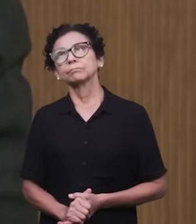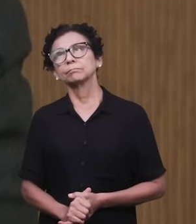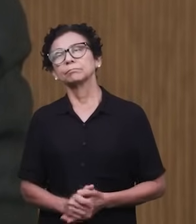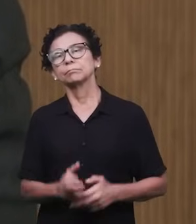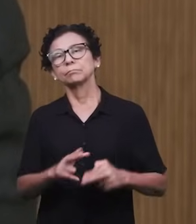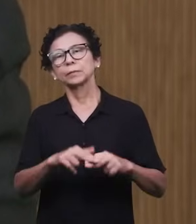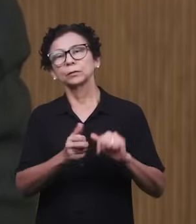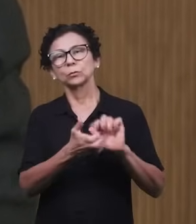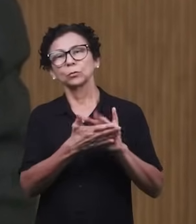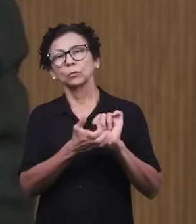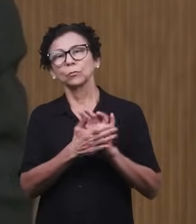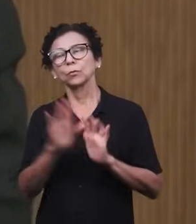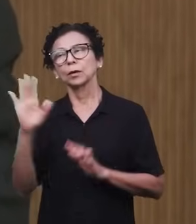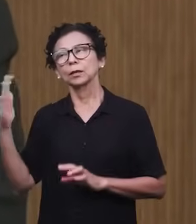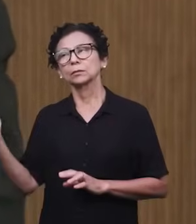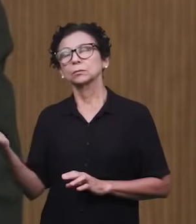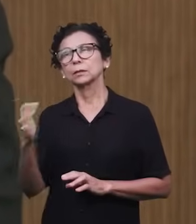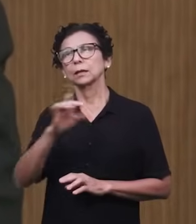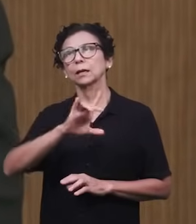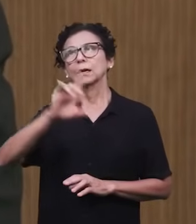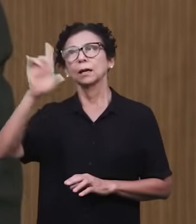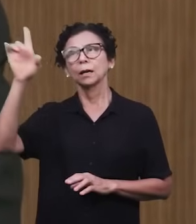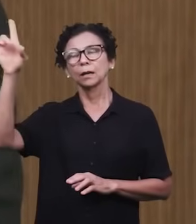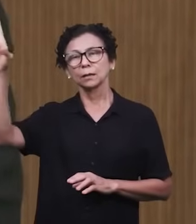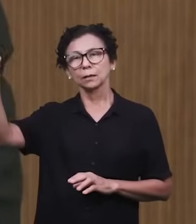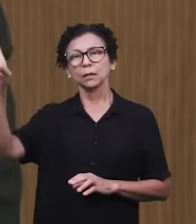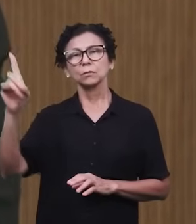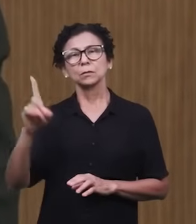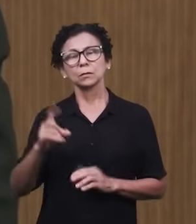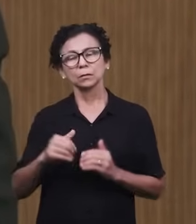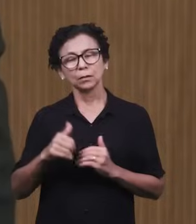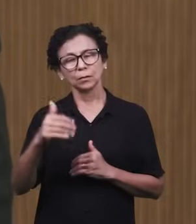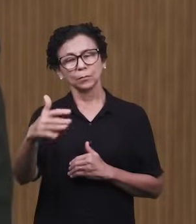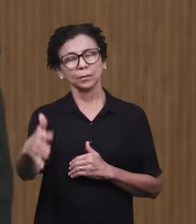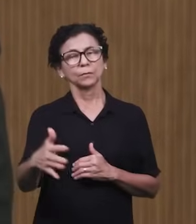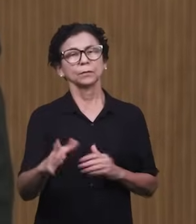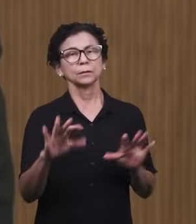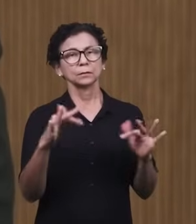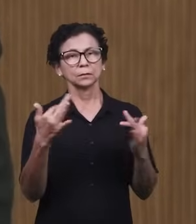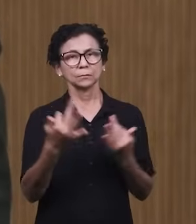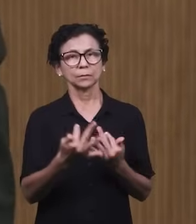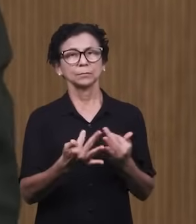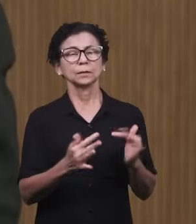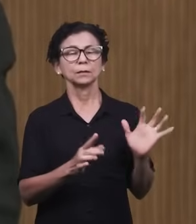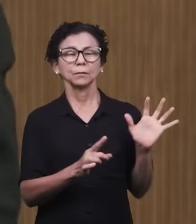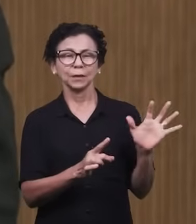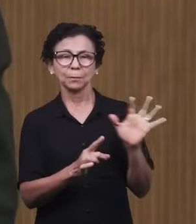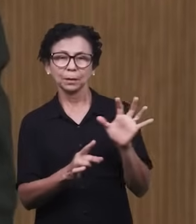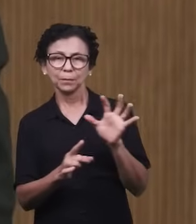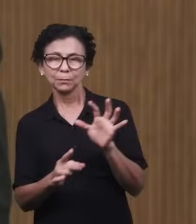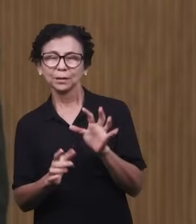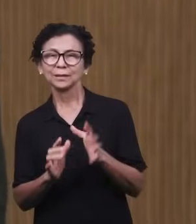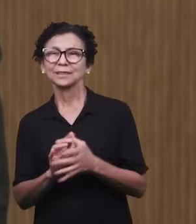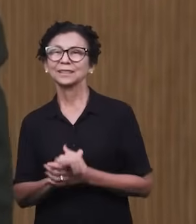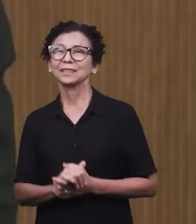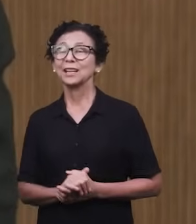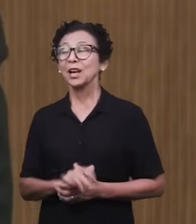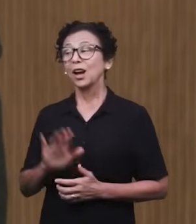louvor, isso vem sim influenciando outras famílias. A gente recebe de vez em